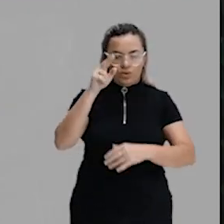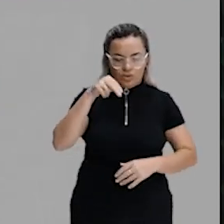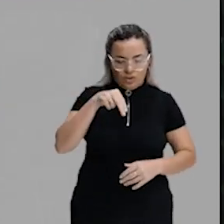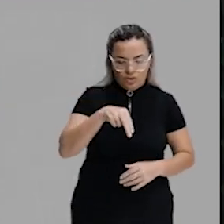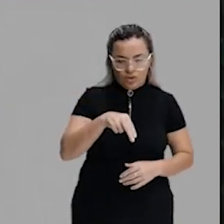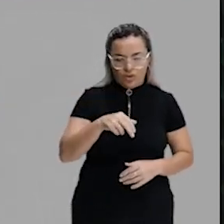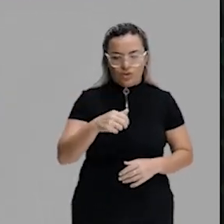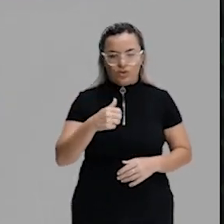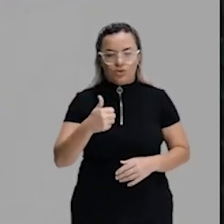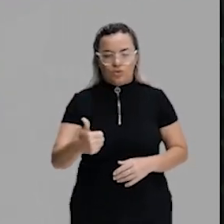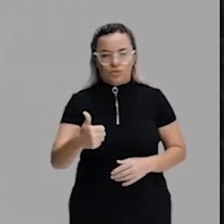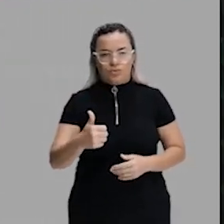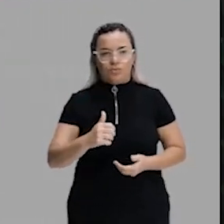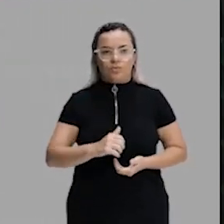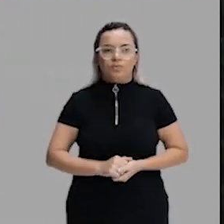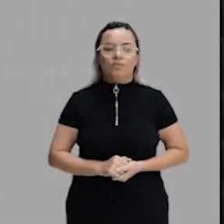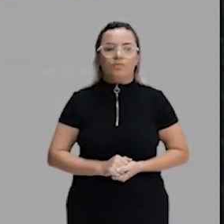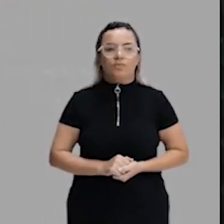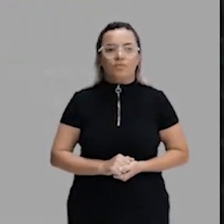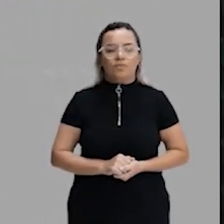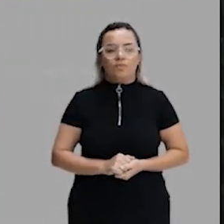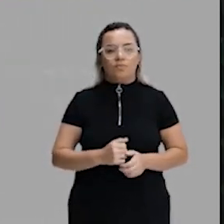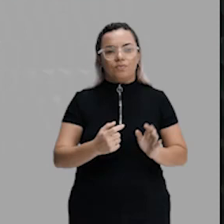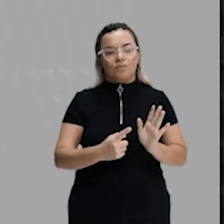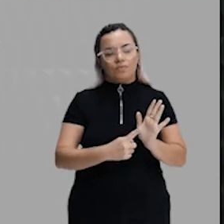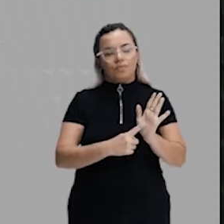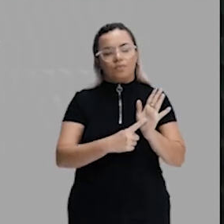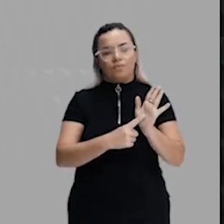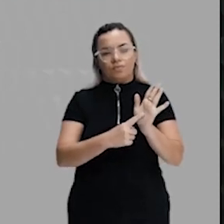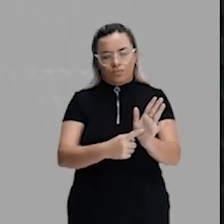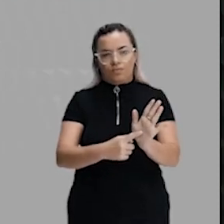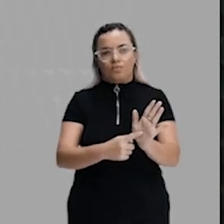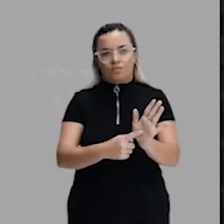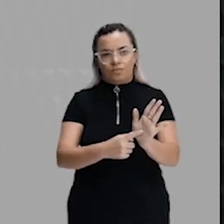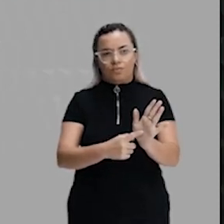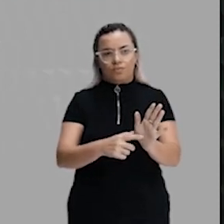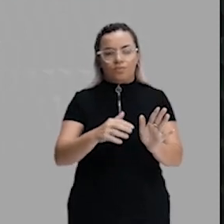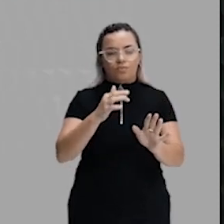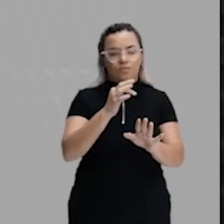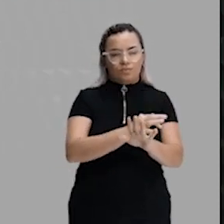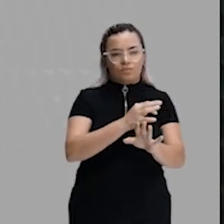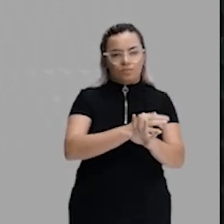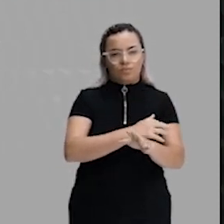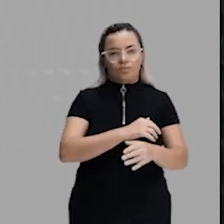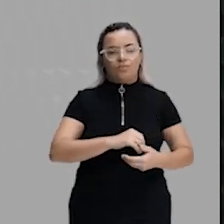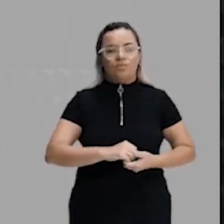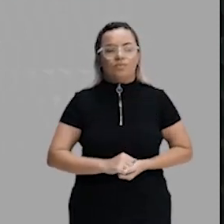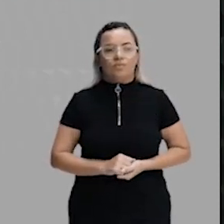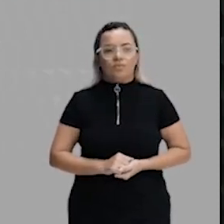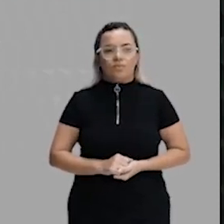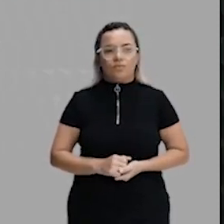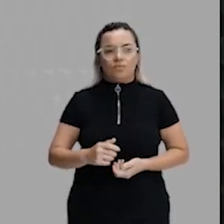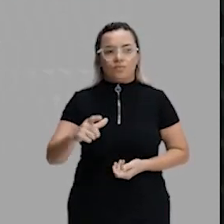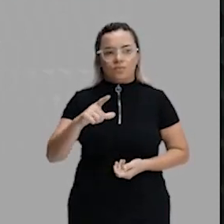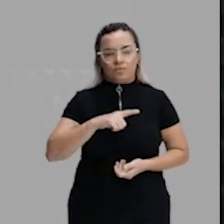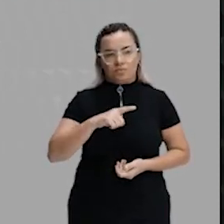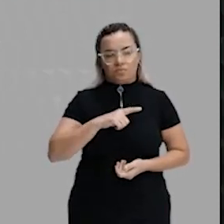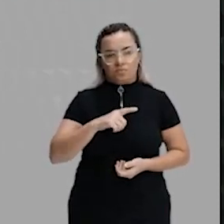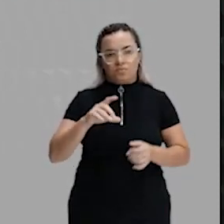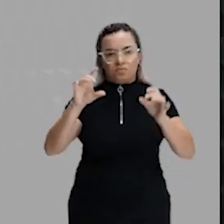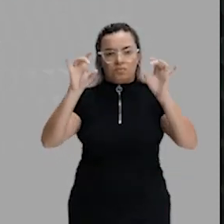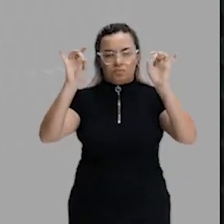Essa é uma forma mais geral de representar a nossa resistência. Ok? ok? Existem casos